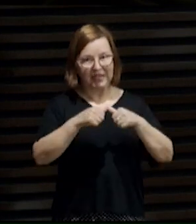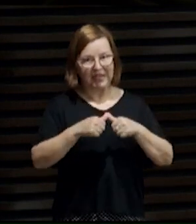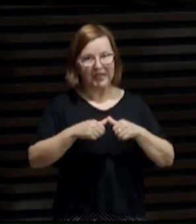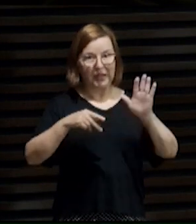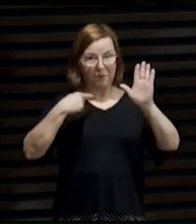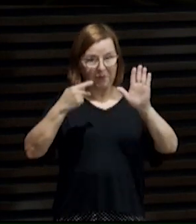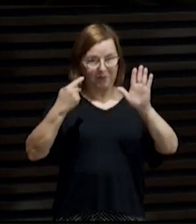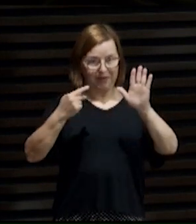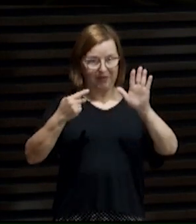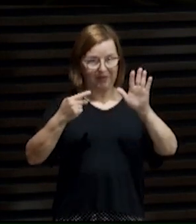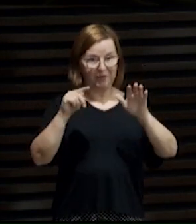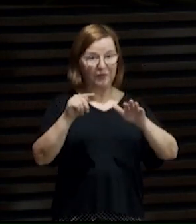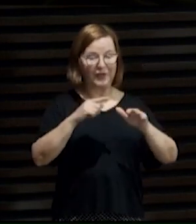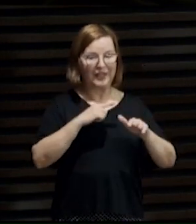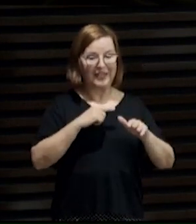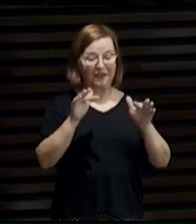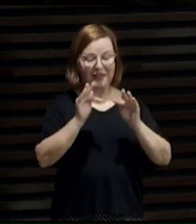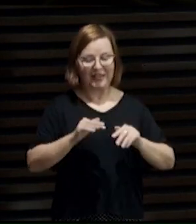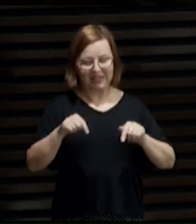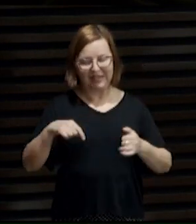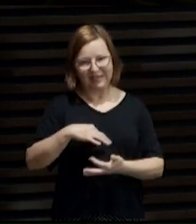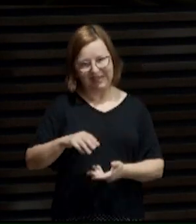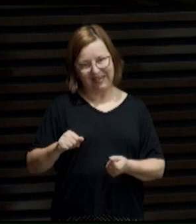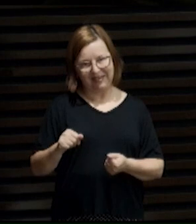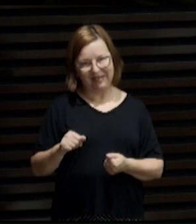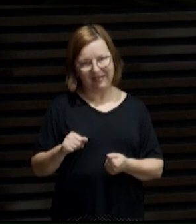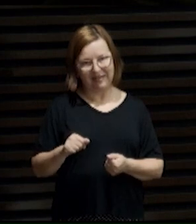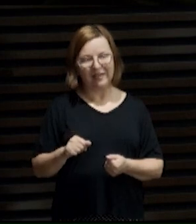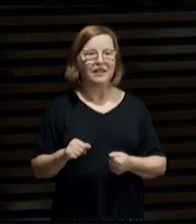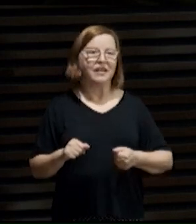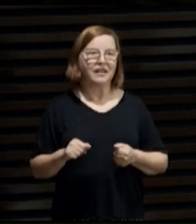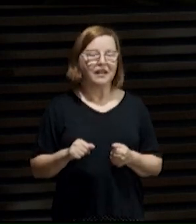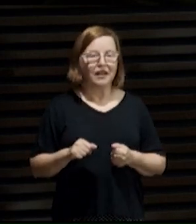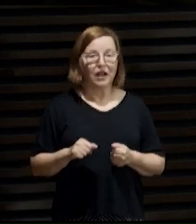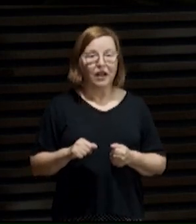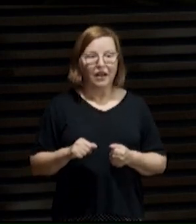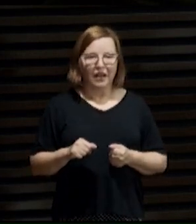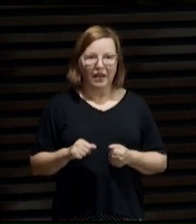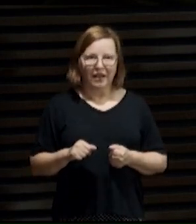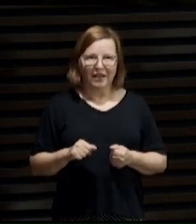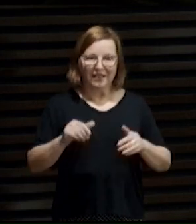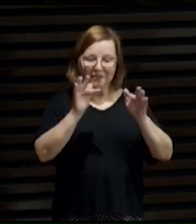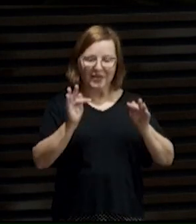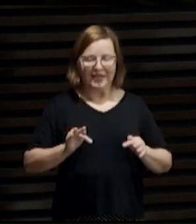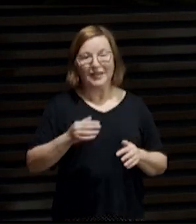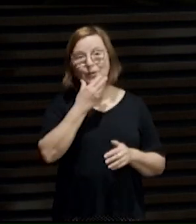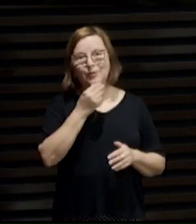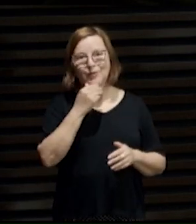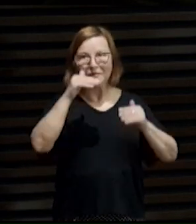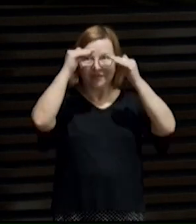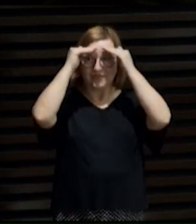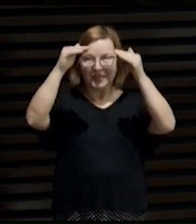uma felicidade na terra, é aquele que teme ao Senhor, o homem que teme ao Senhor